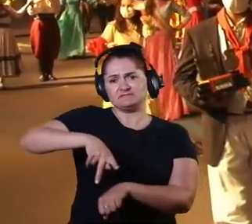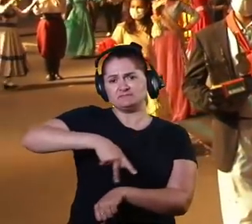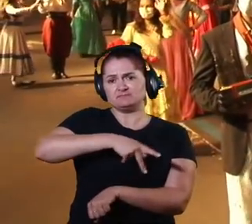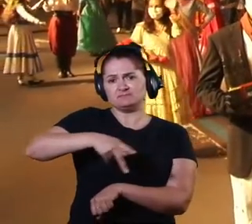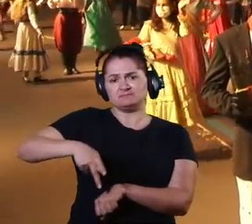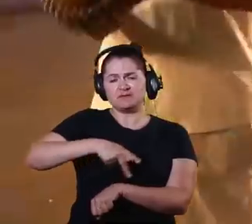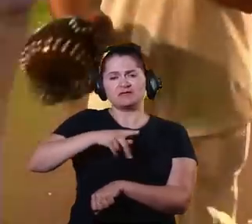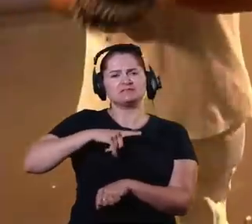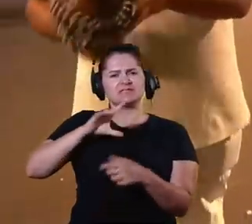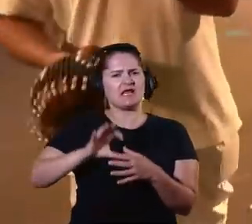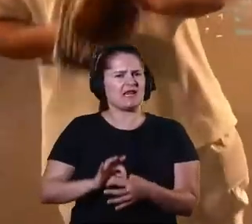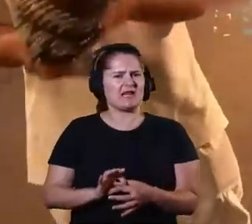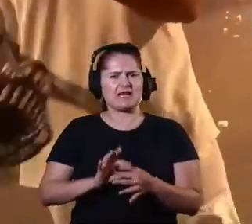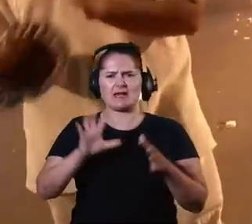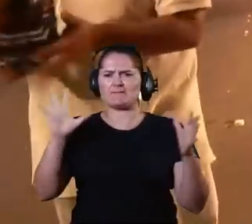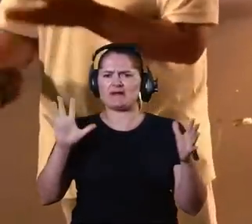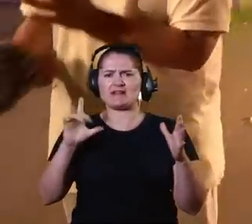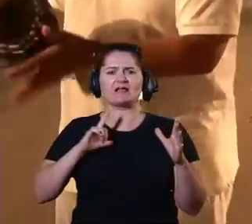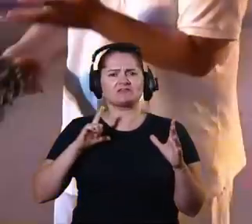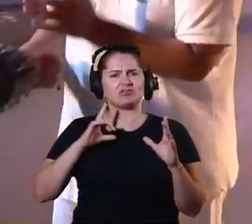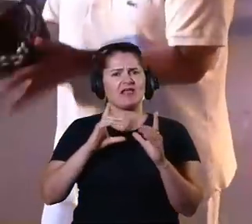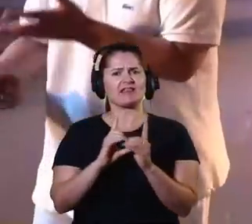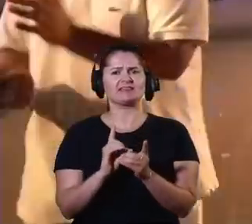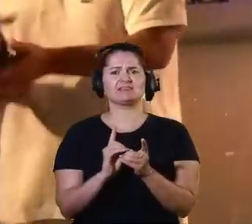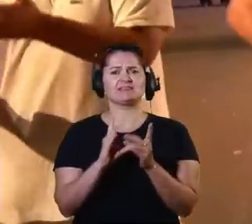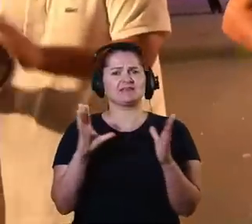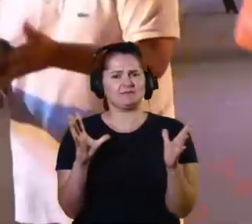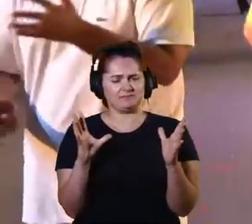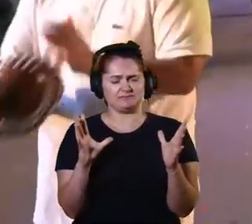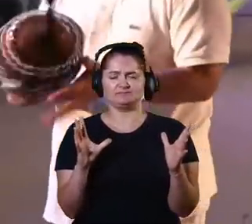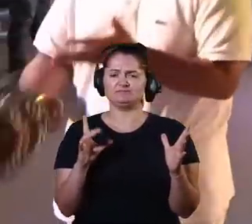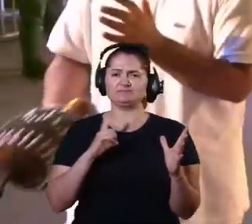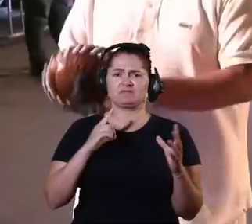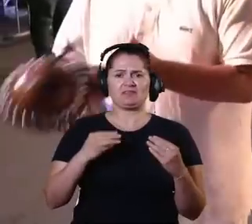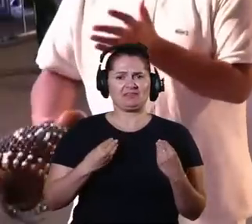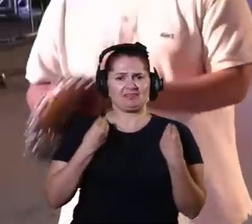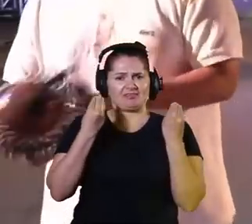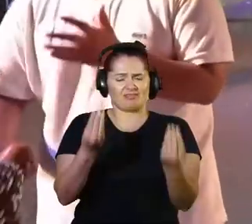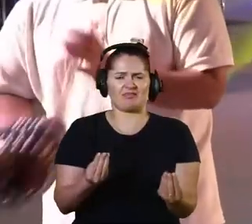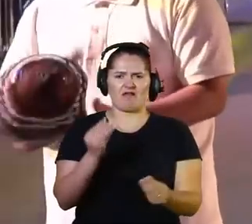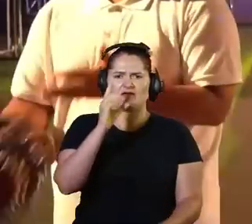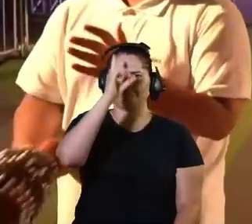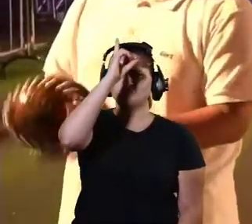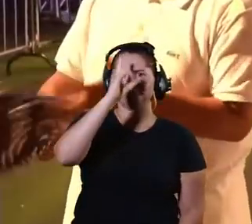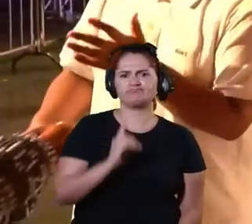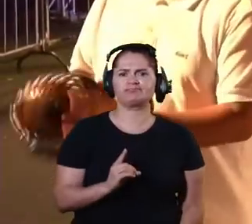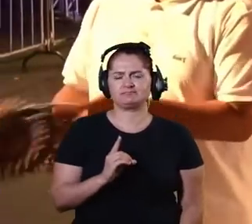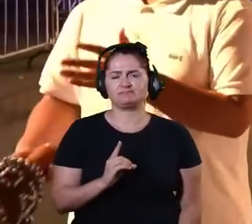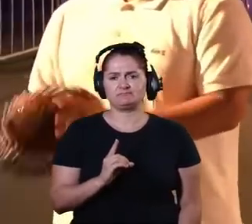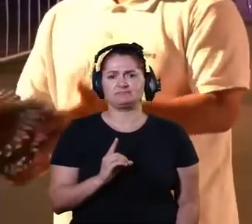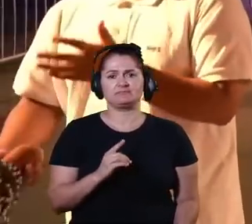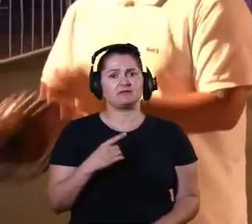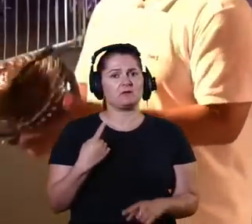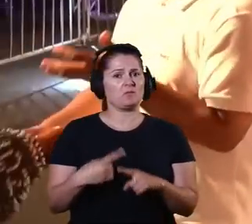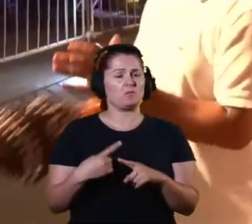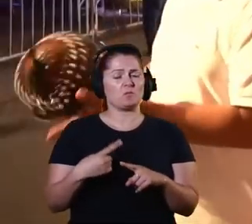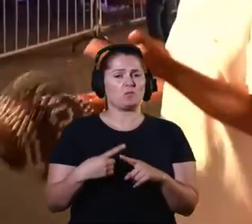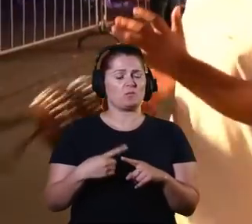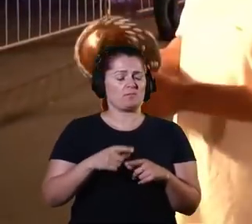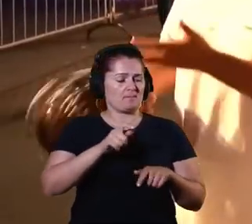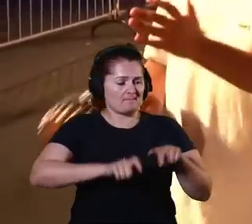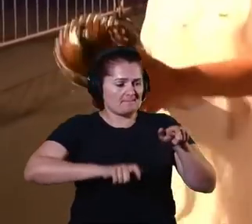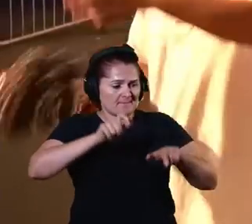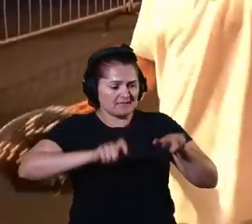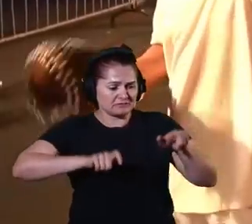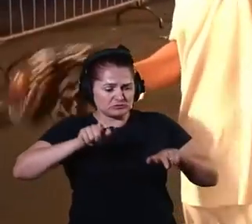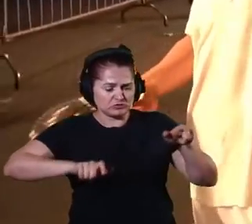ser vista dando direitos, dando e estabelecendo pareceres que estão dispostos a